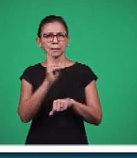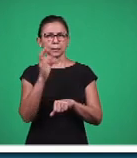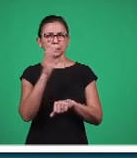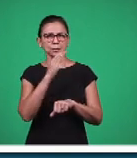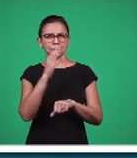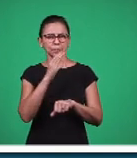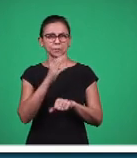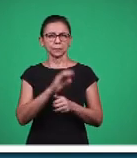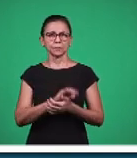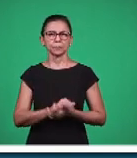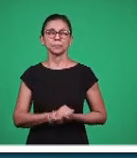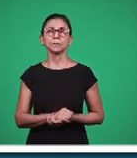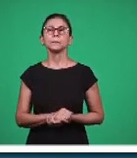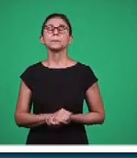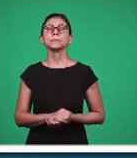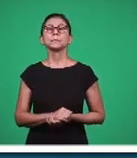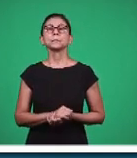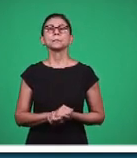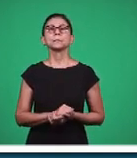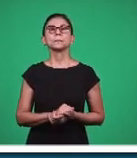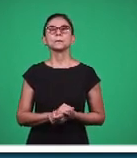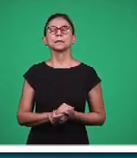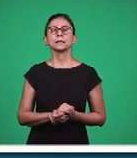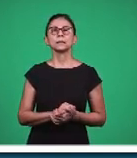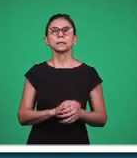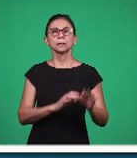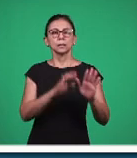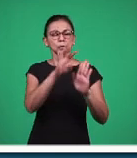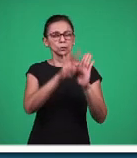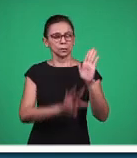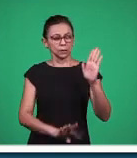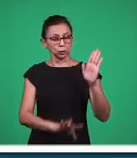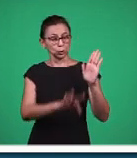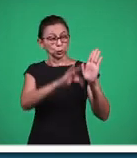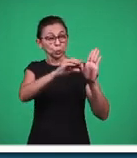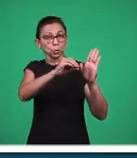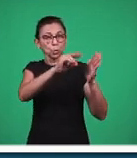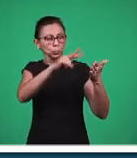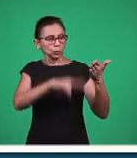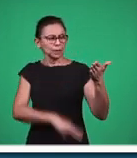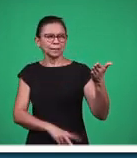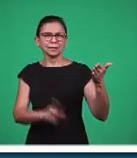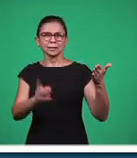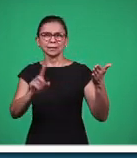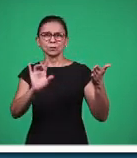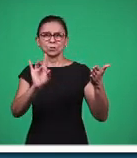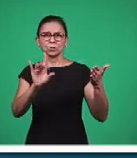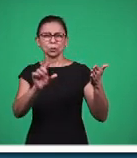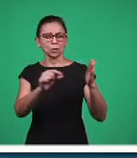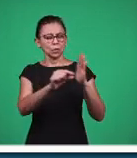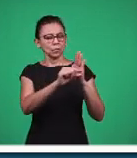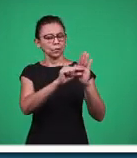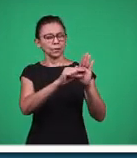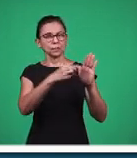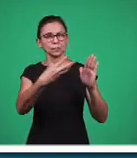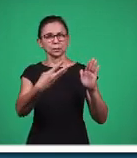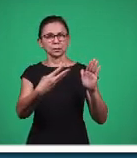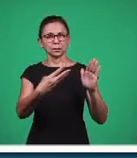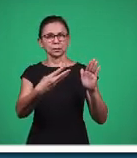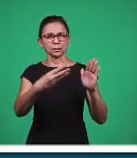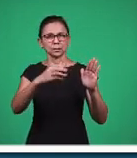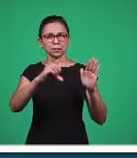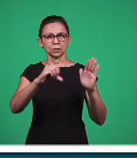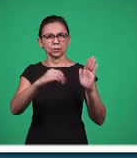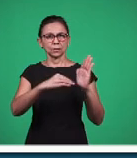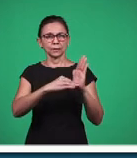texto, nós vamos, em vez de ler todo o texto, o irmão vai ler a partir do verso 39 ao 46, tá certo?